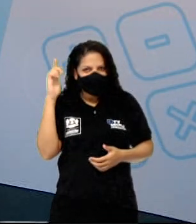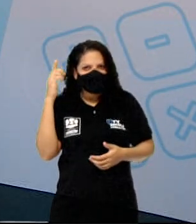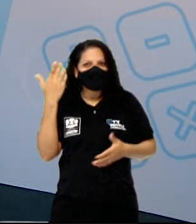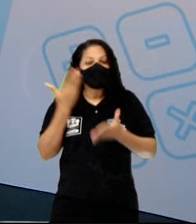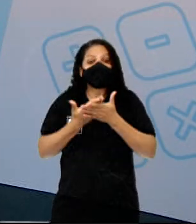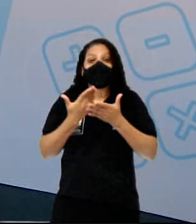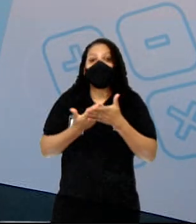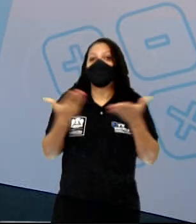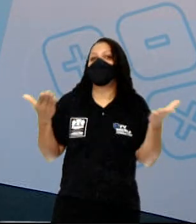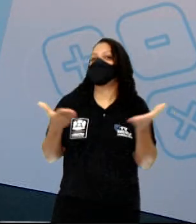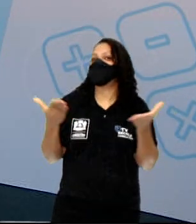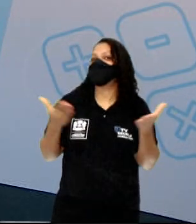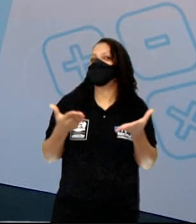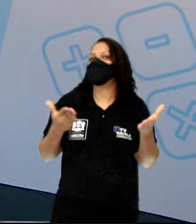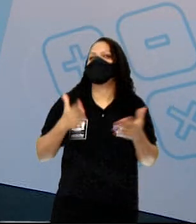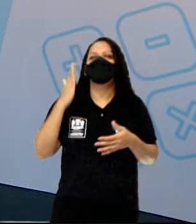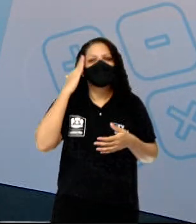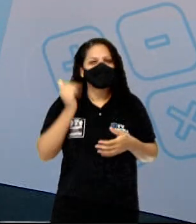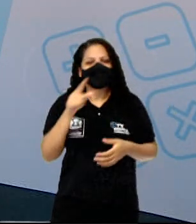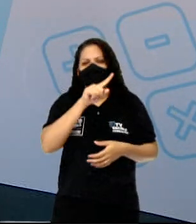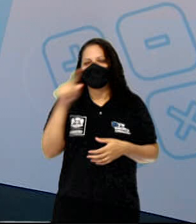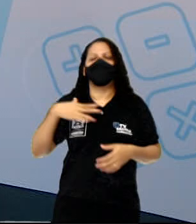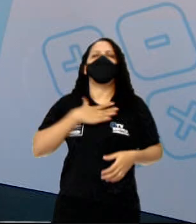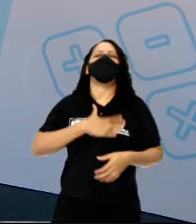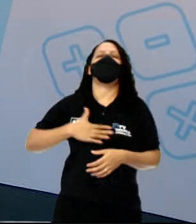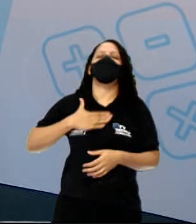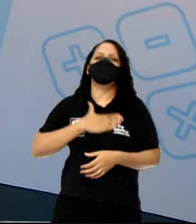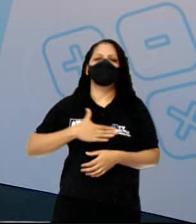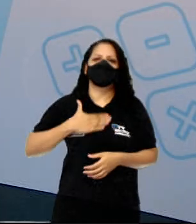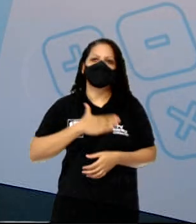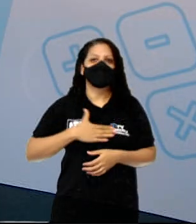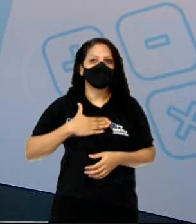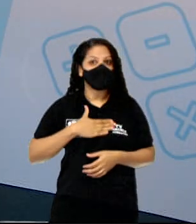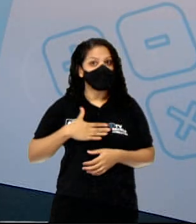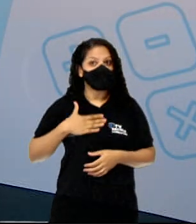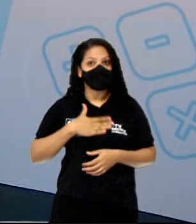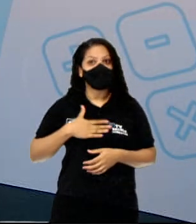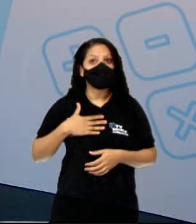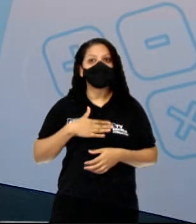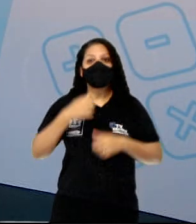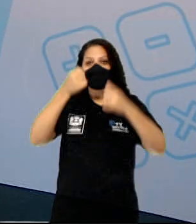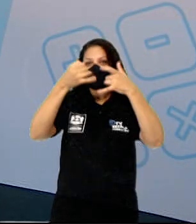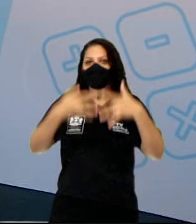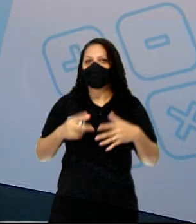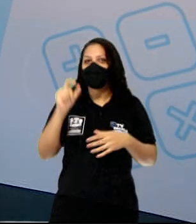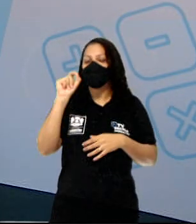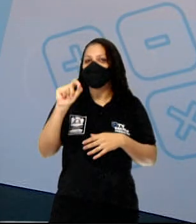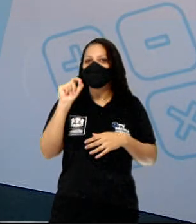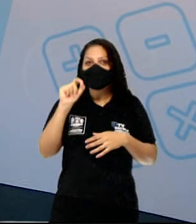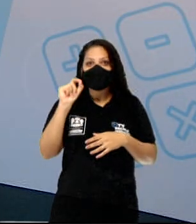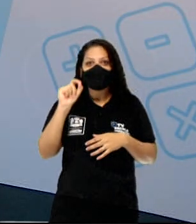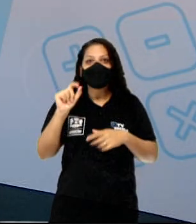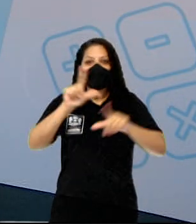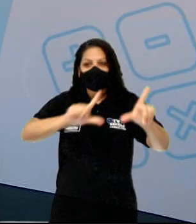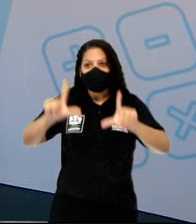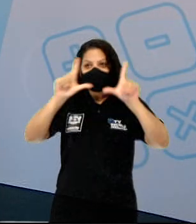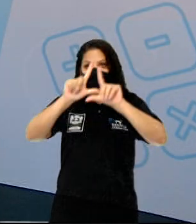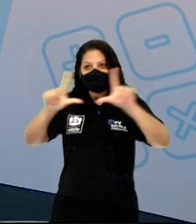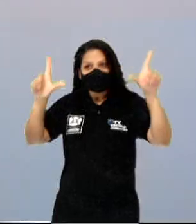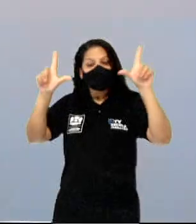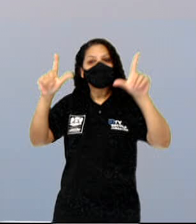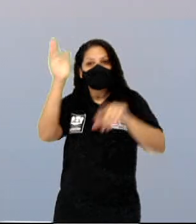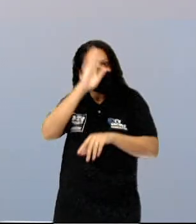tenho certeza que você vai amar. A gente vai falar sobre algumas paisagens brasileiras. Vem comigo,